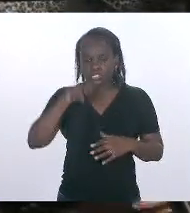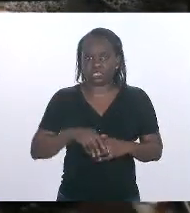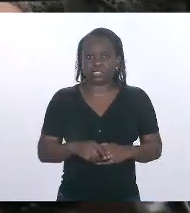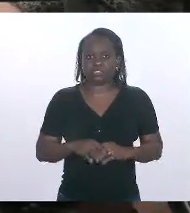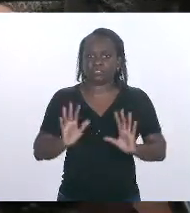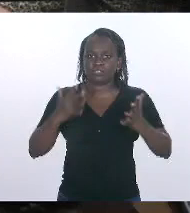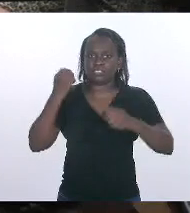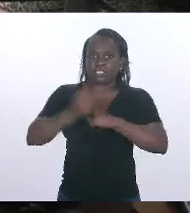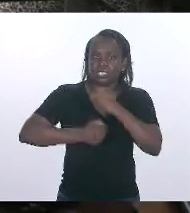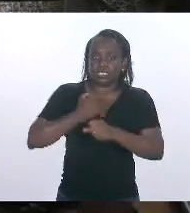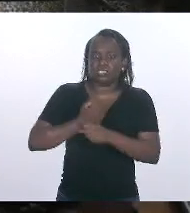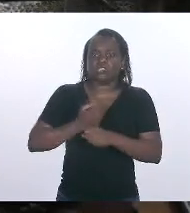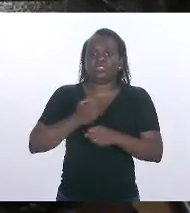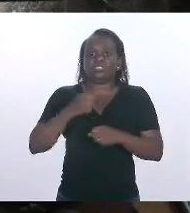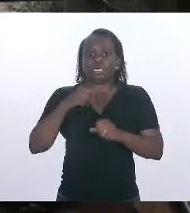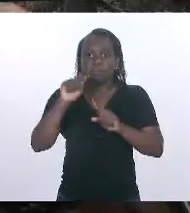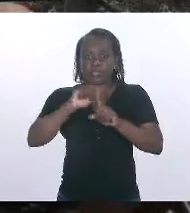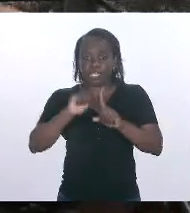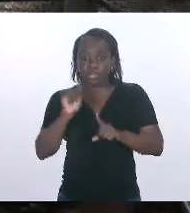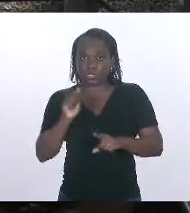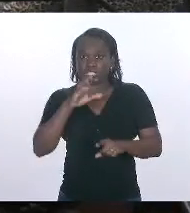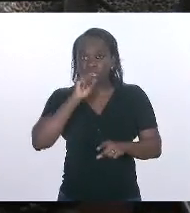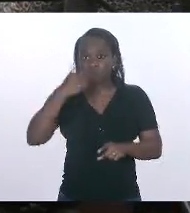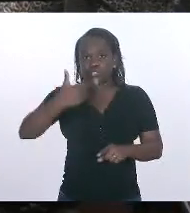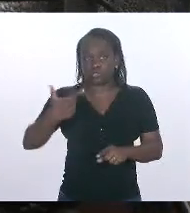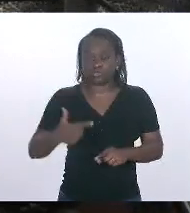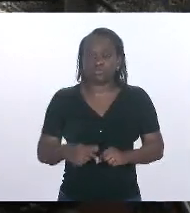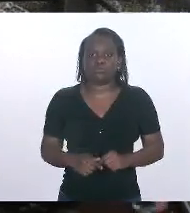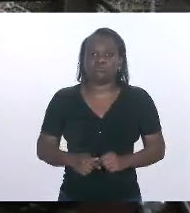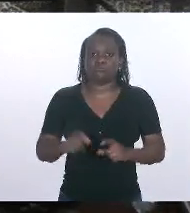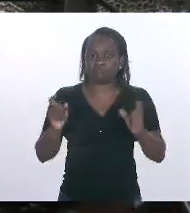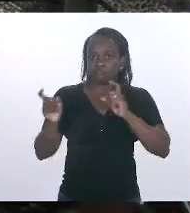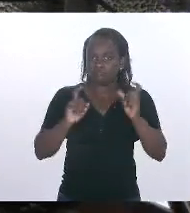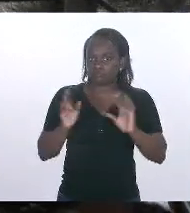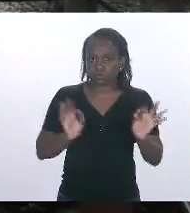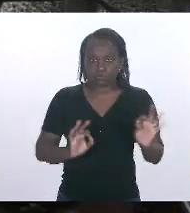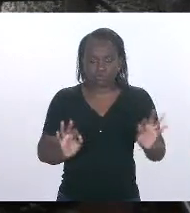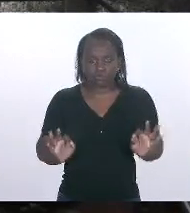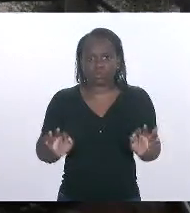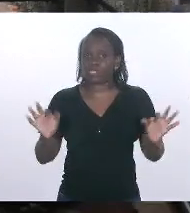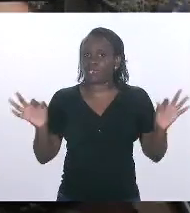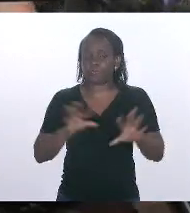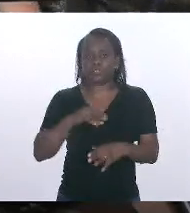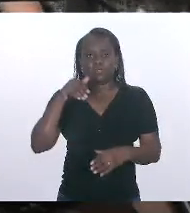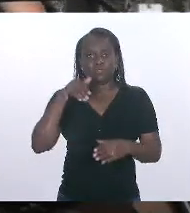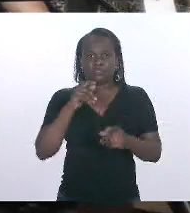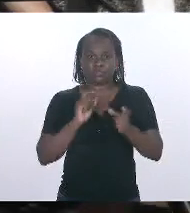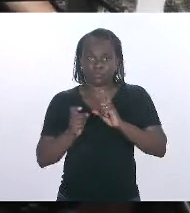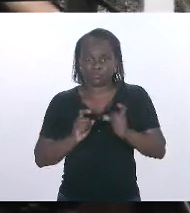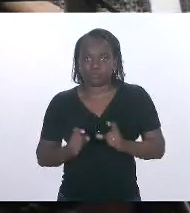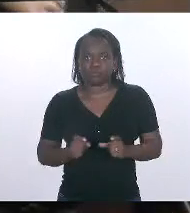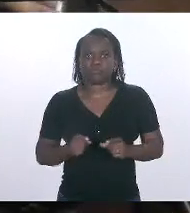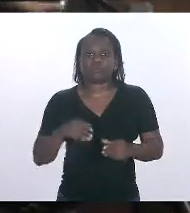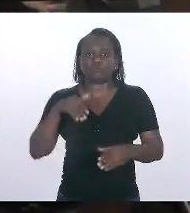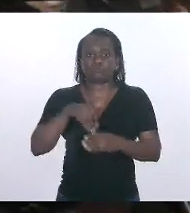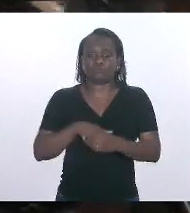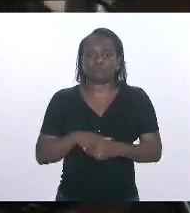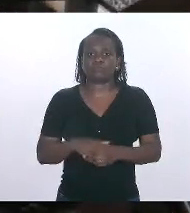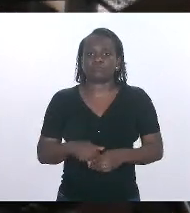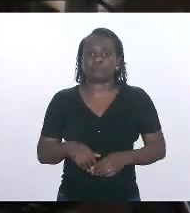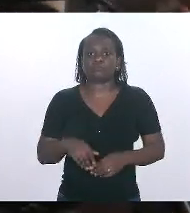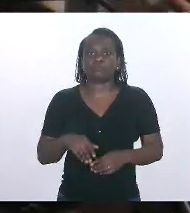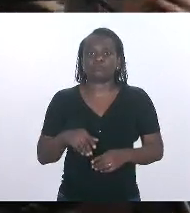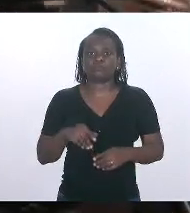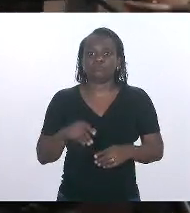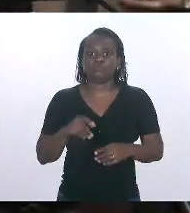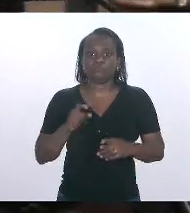celebrado anualmente no segundo sábado de agosto. Em discussão. Não havendo quem queira discutir, encerrada a discussão. Questão de ordem. Para